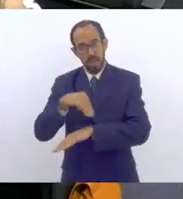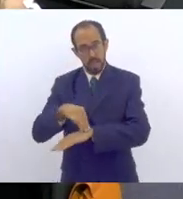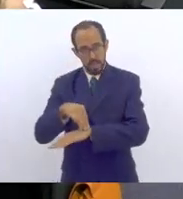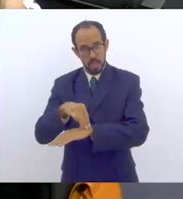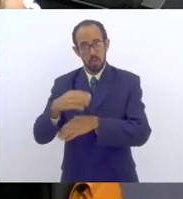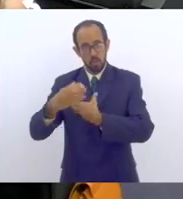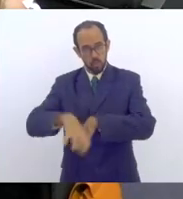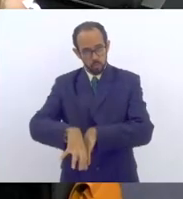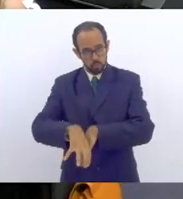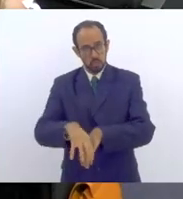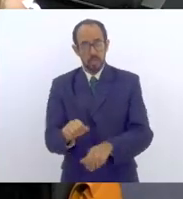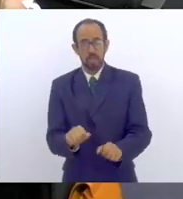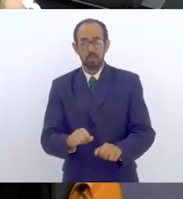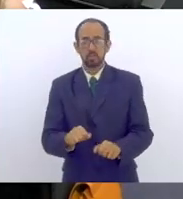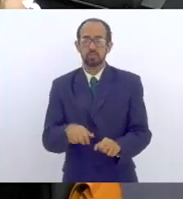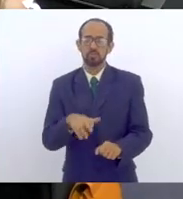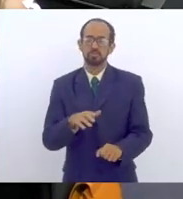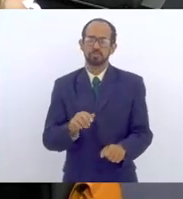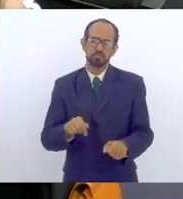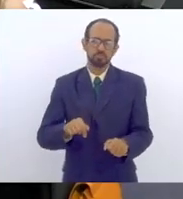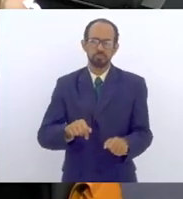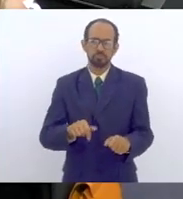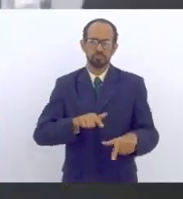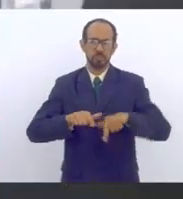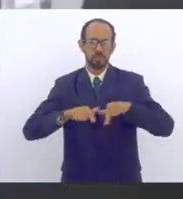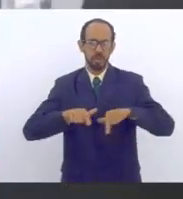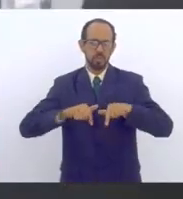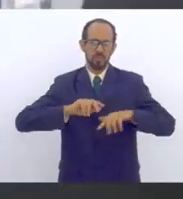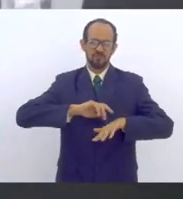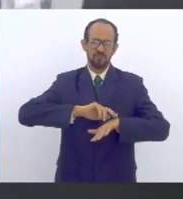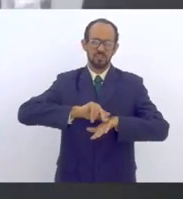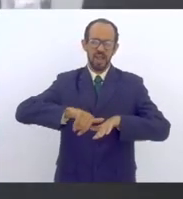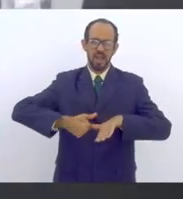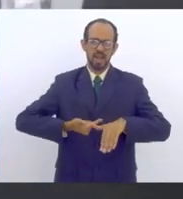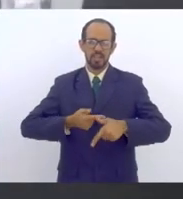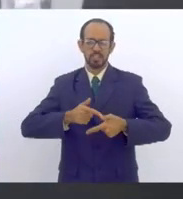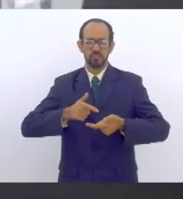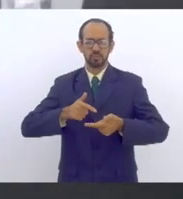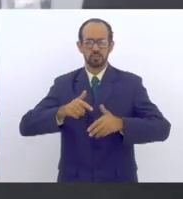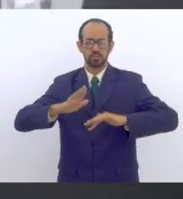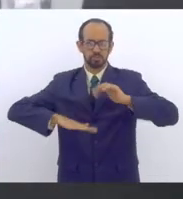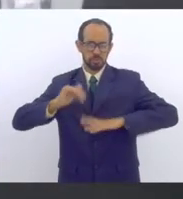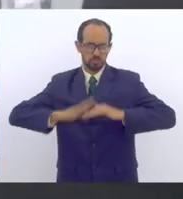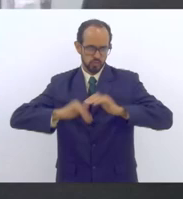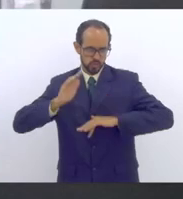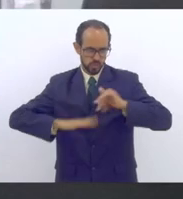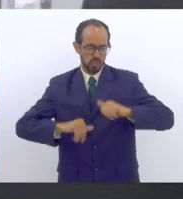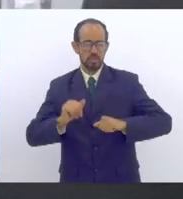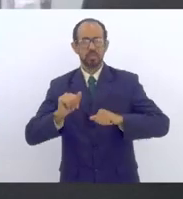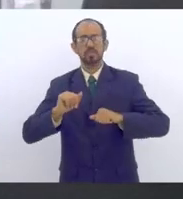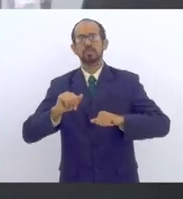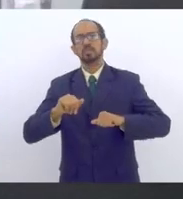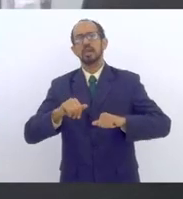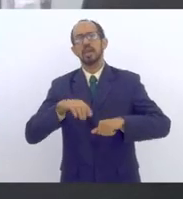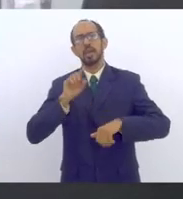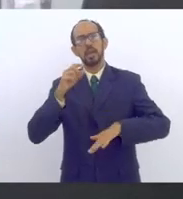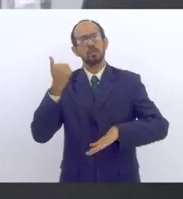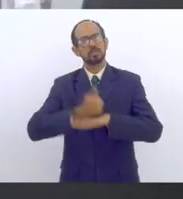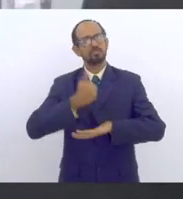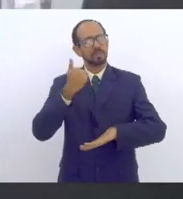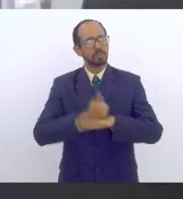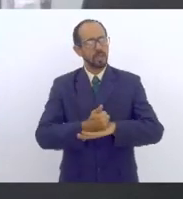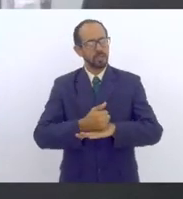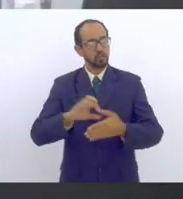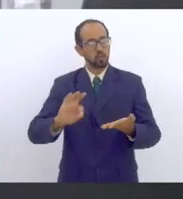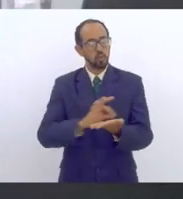ocupou todas as funções lá na área dele é um especialista é em contratos públicos e